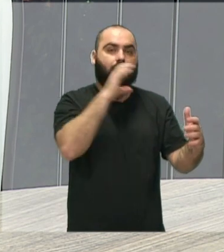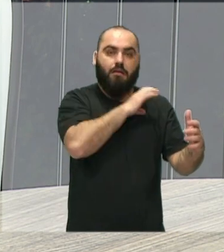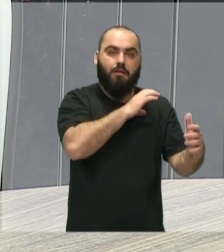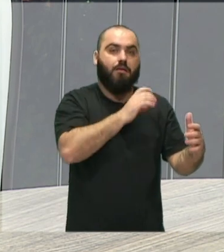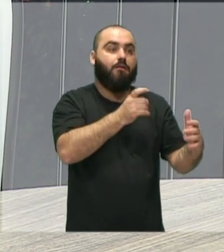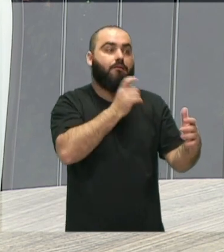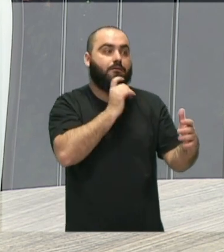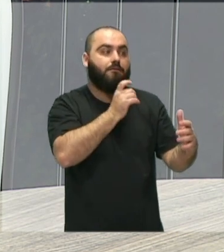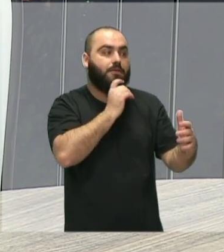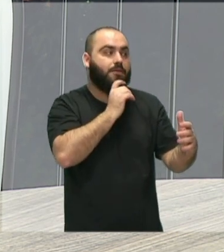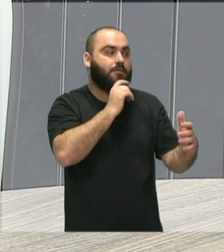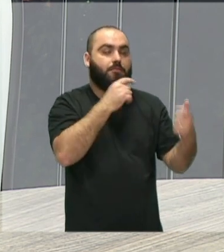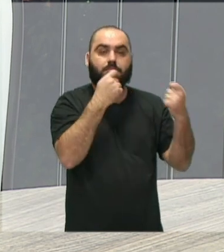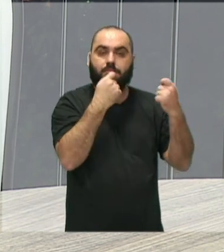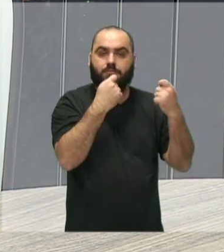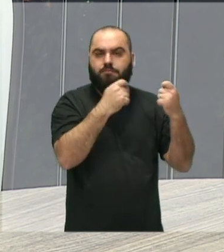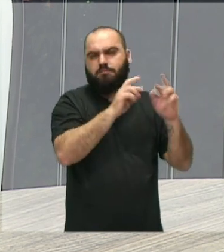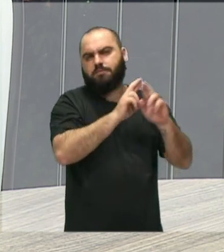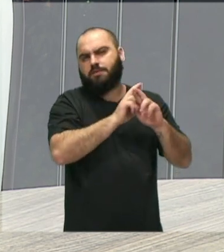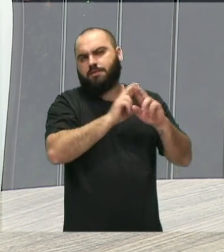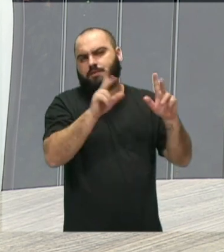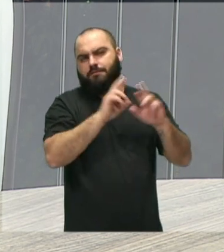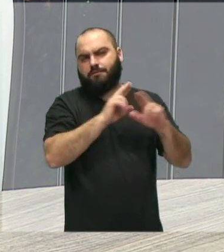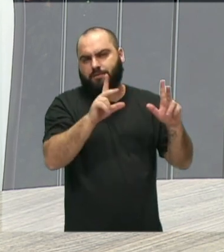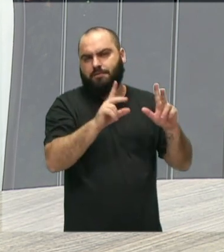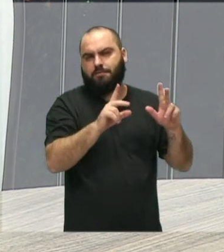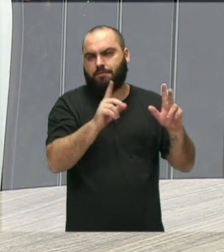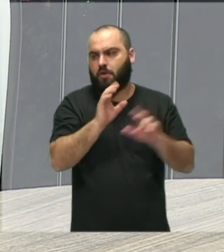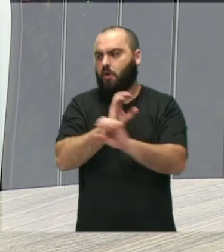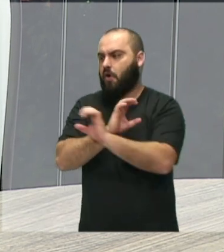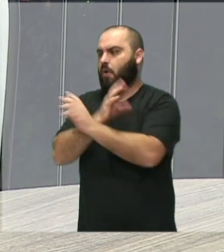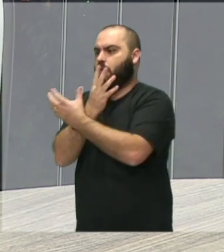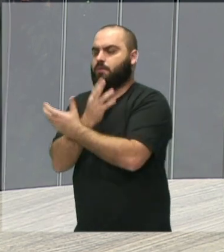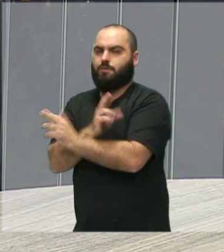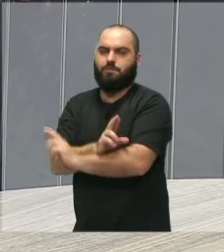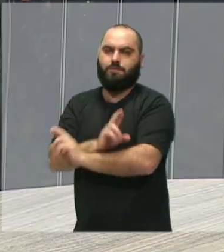umidade que é necessária é um pouco diferenciada do que o ósseo, por exemplo. Porque